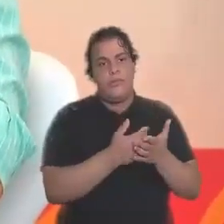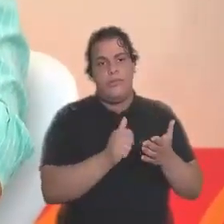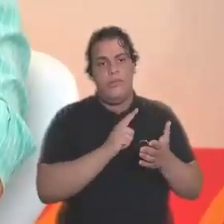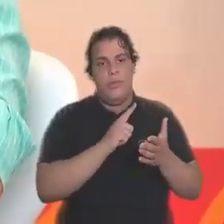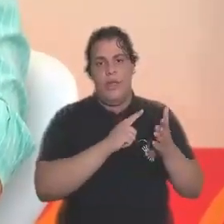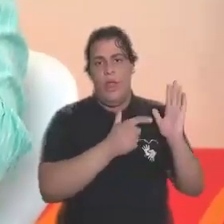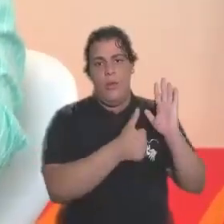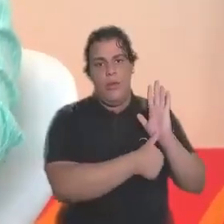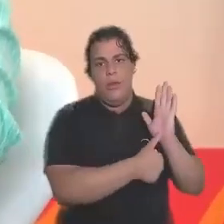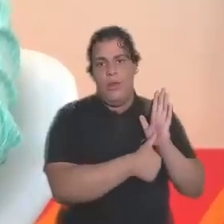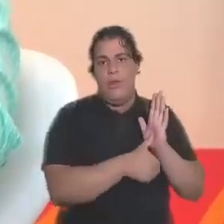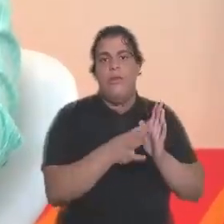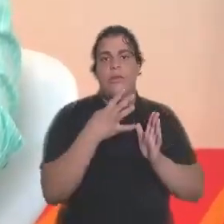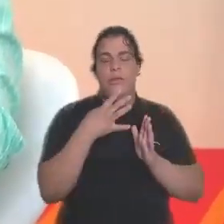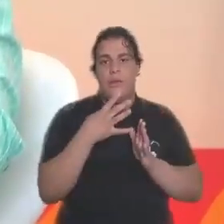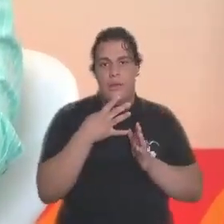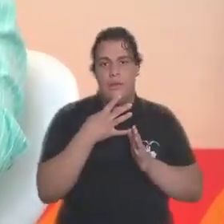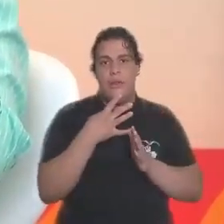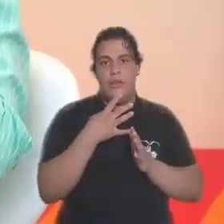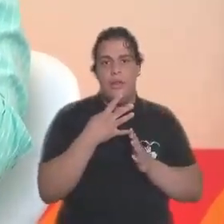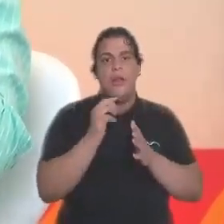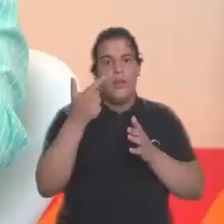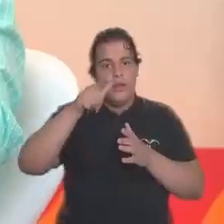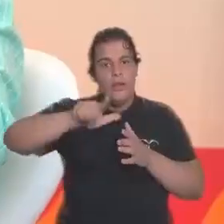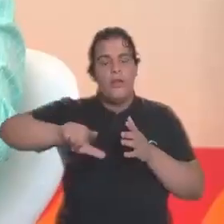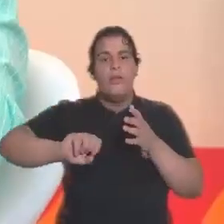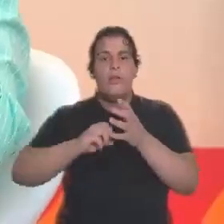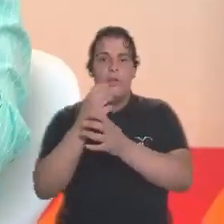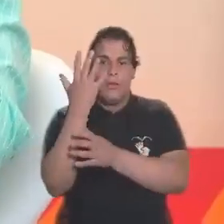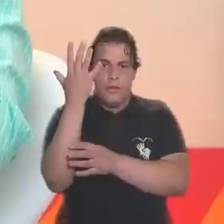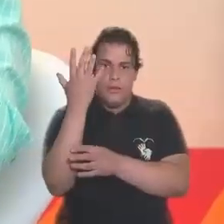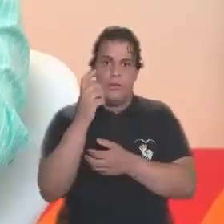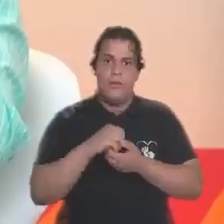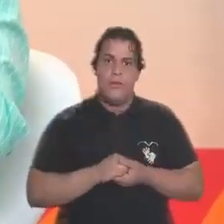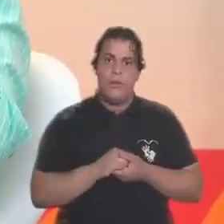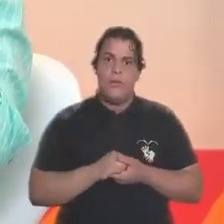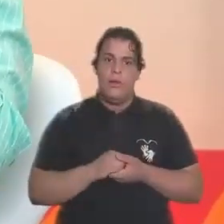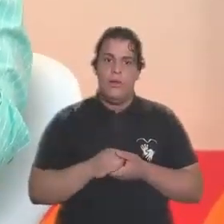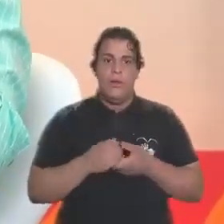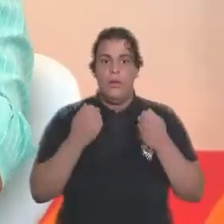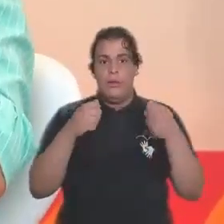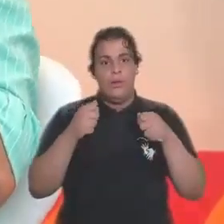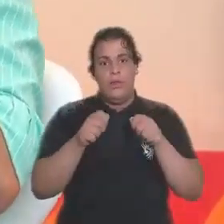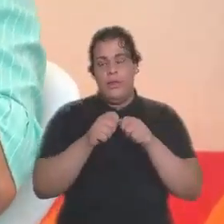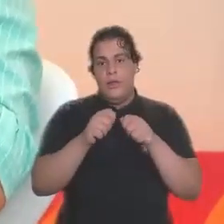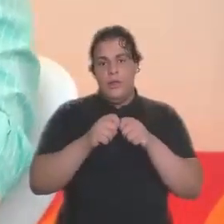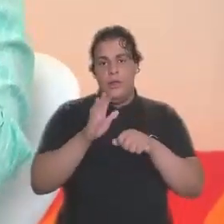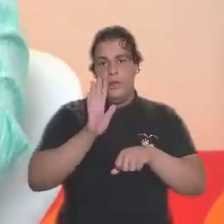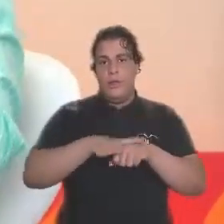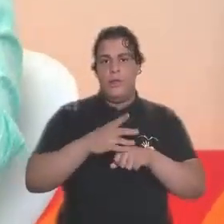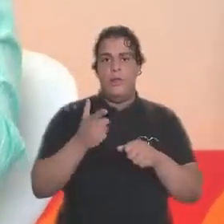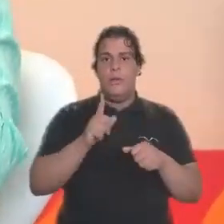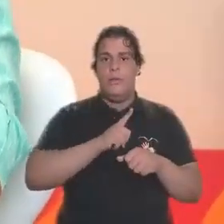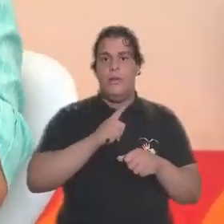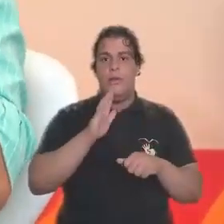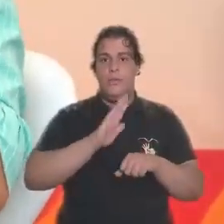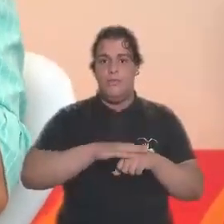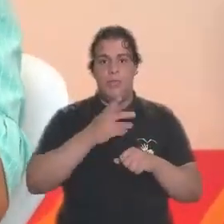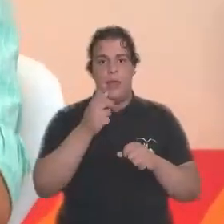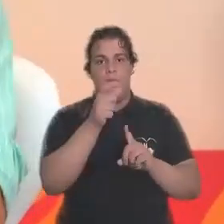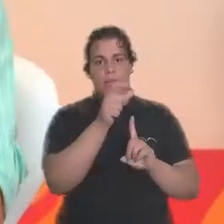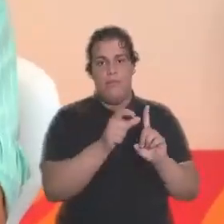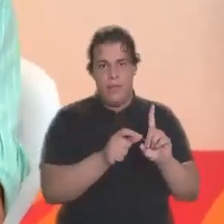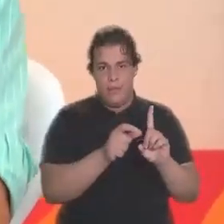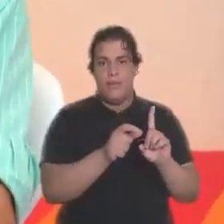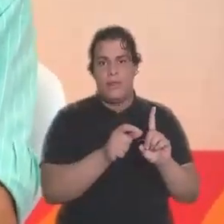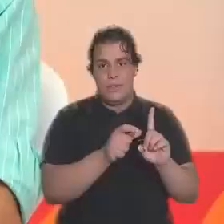e eles conseguiram criar muito essa identidade. E já estão falando assim, tem que fazer mais para ter mais personagens para representar os outros.